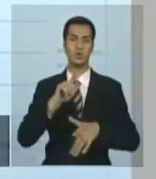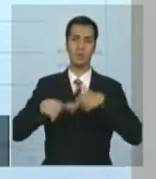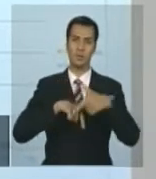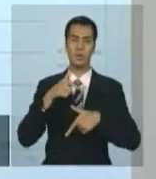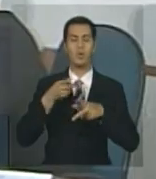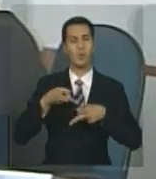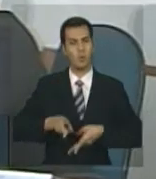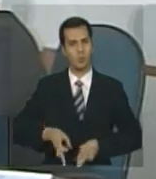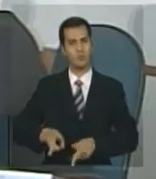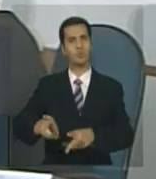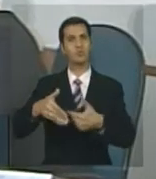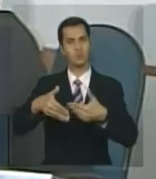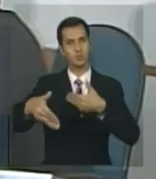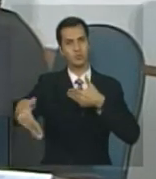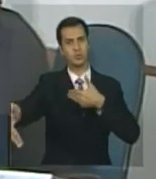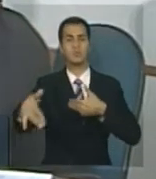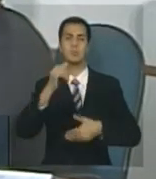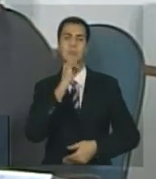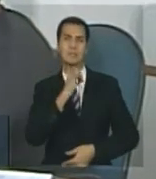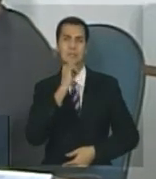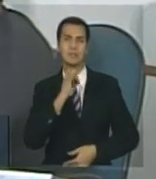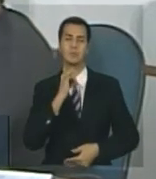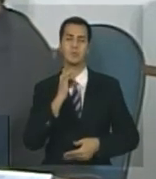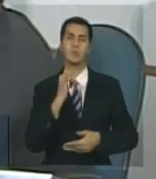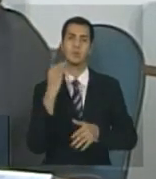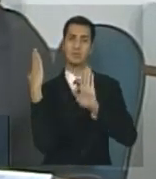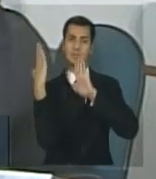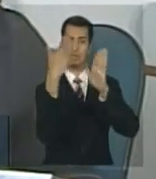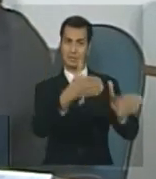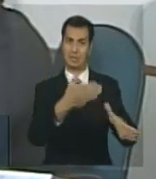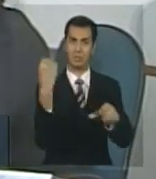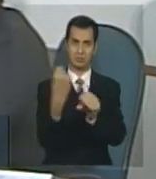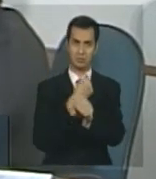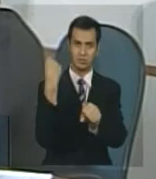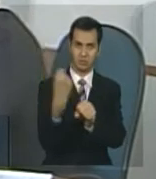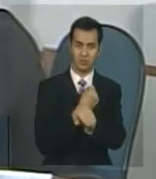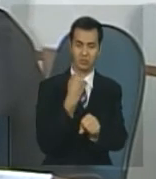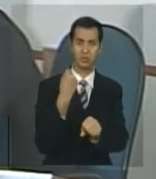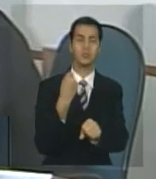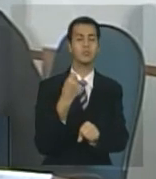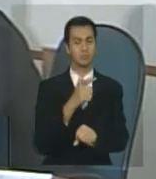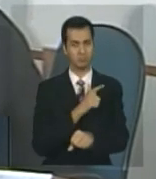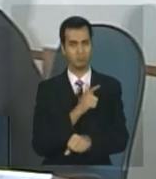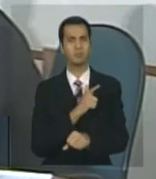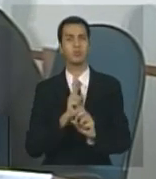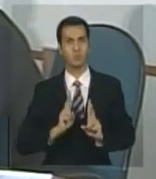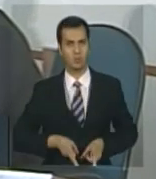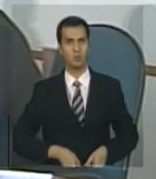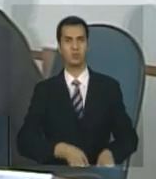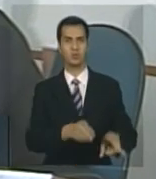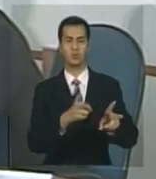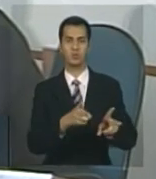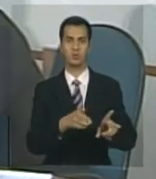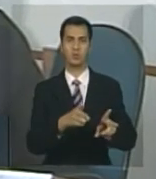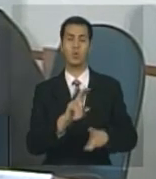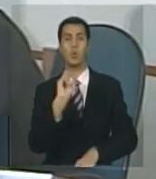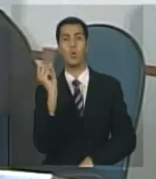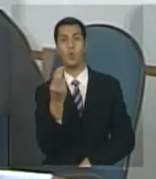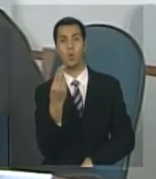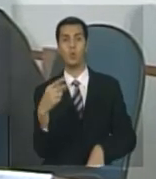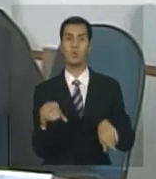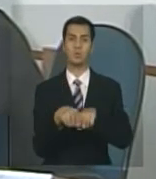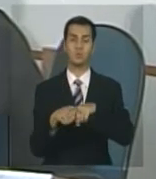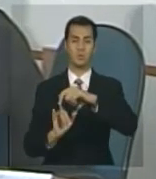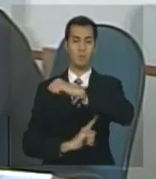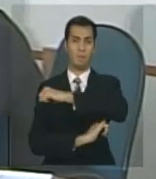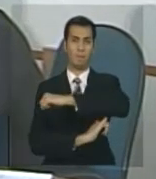eu citei aqui o exemplo de estradas que continuam em curso para serem executadas, ou reconstrução